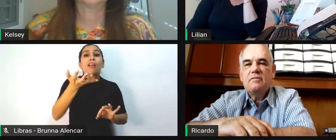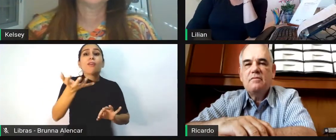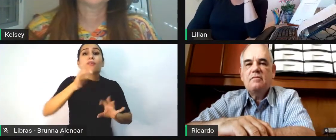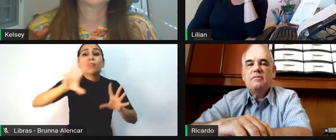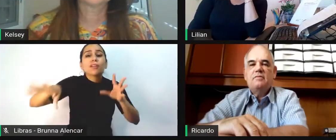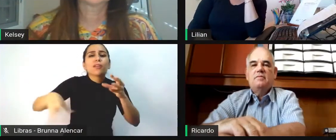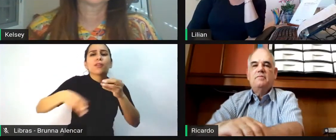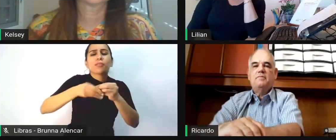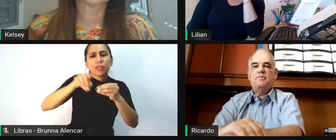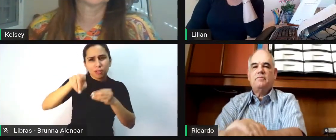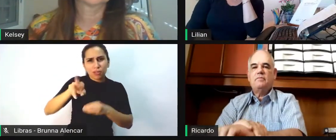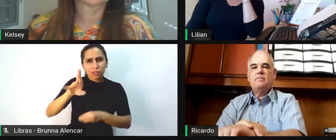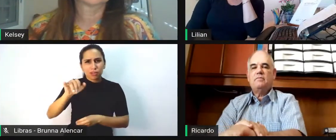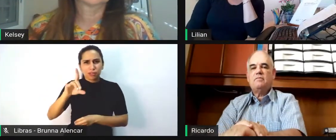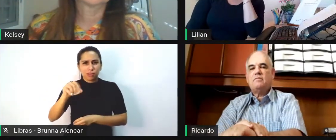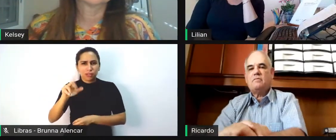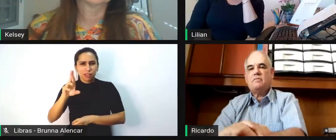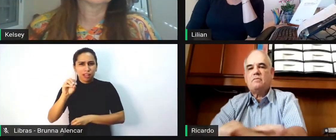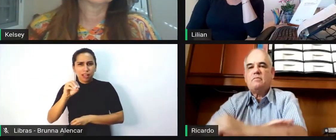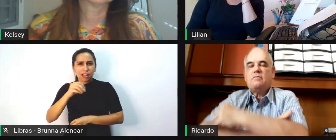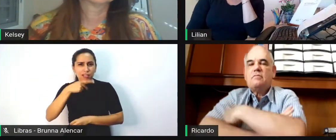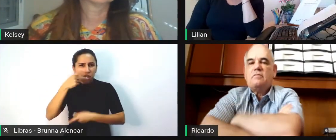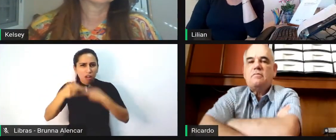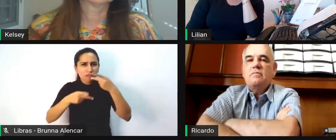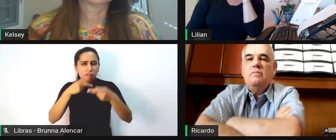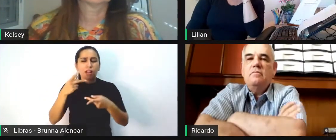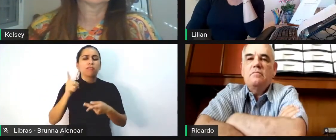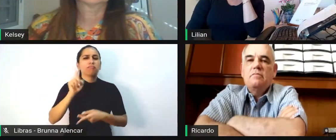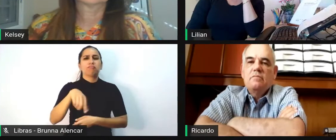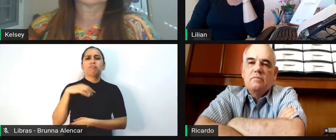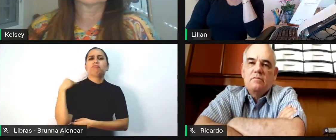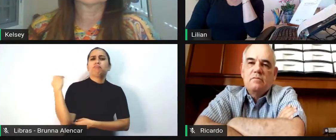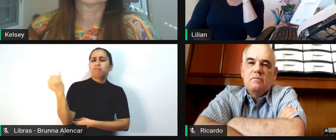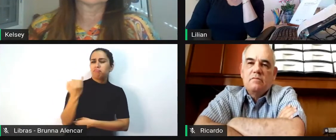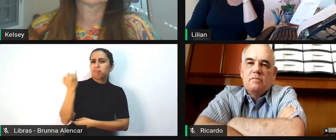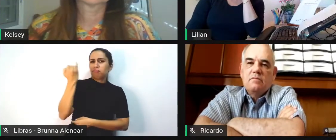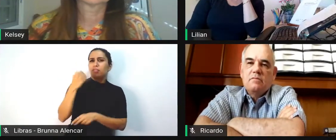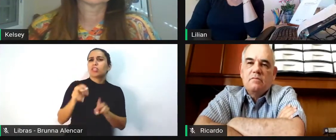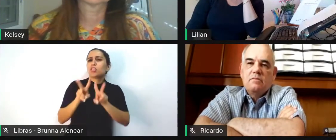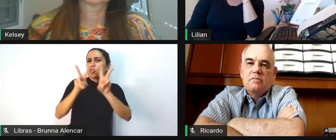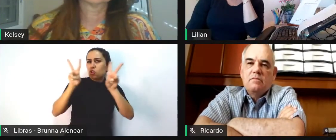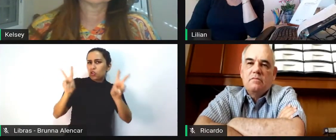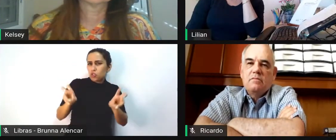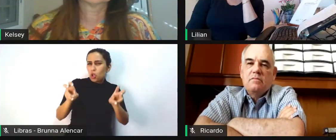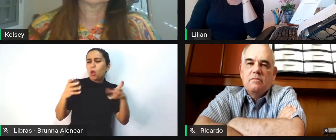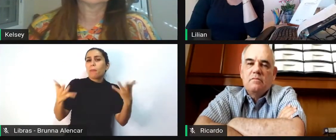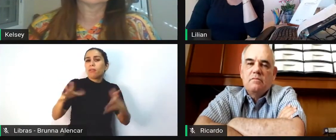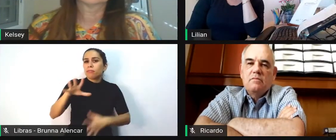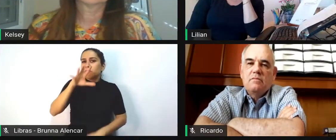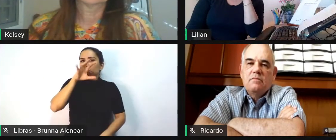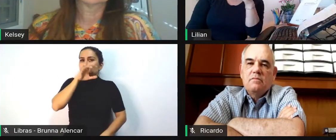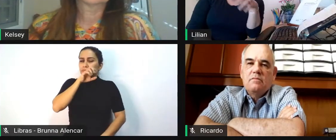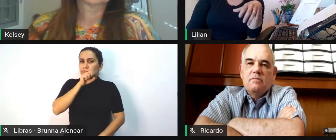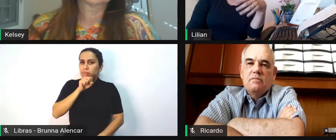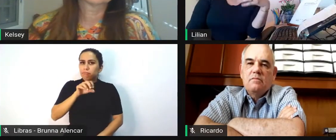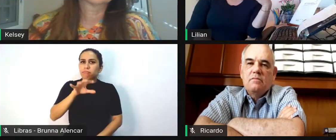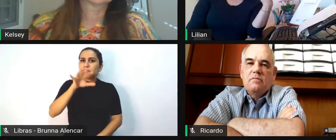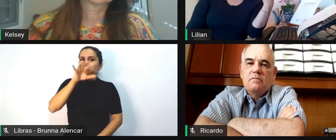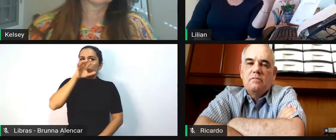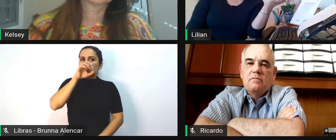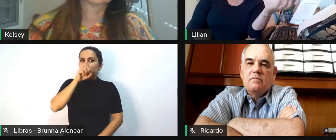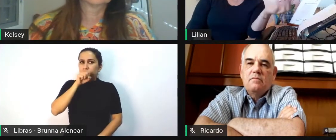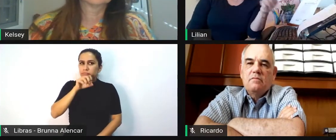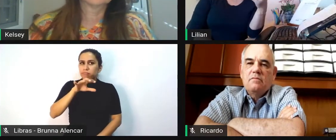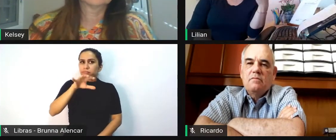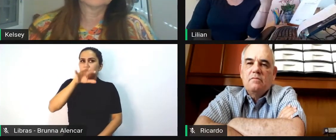do Dr. Ricardo, né? Muito importante a questão da respiração, né? Por isso, inclusive, que eu